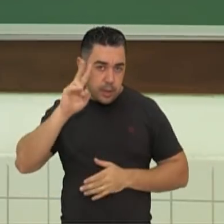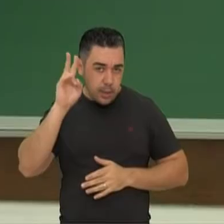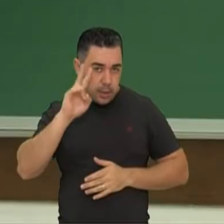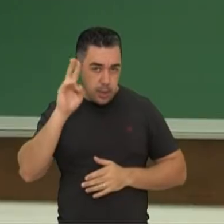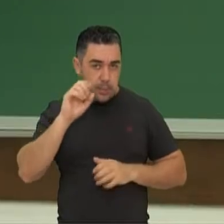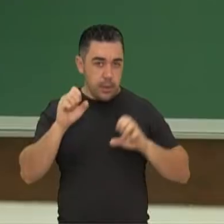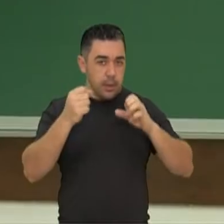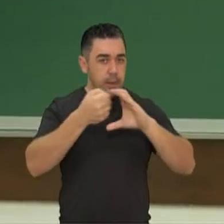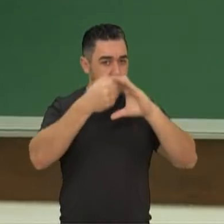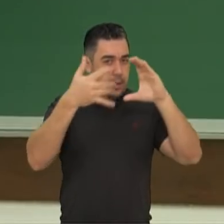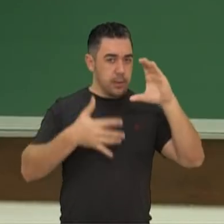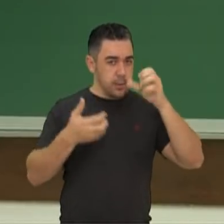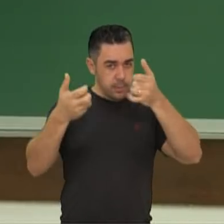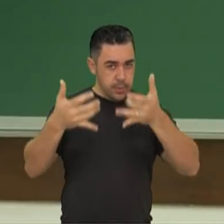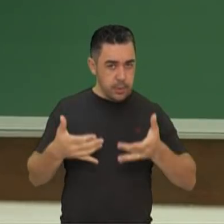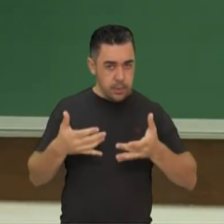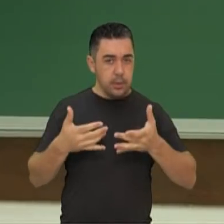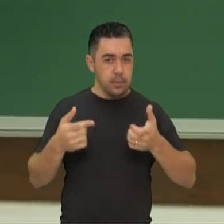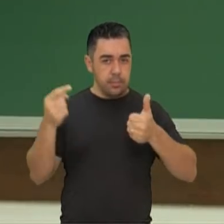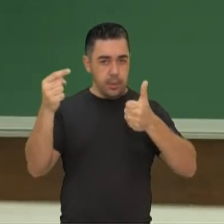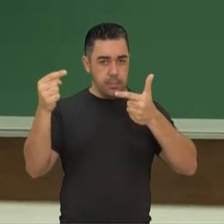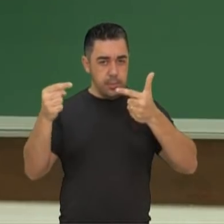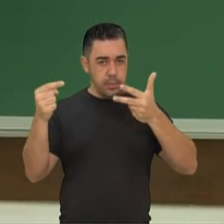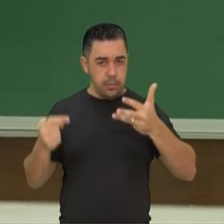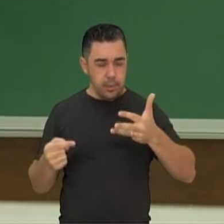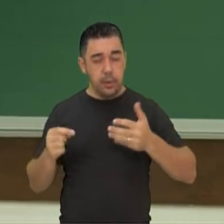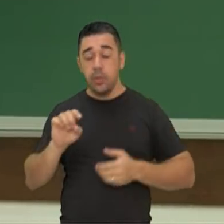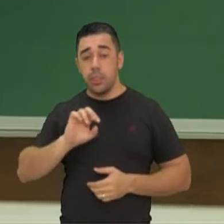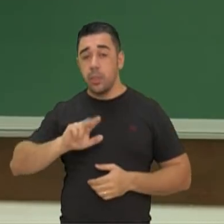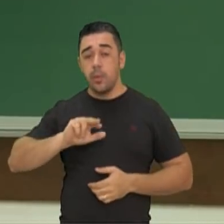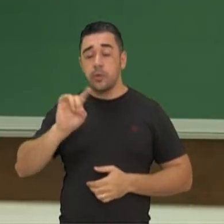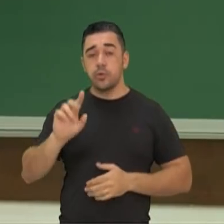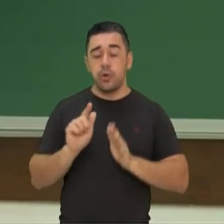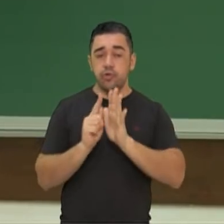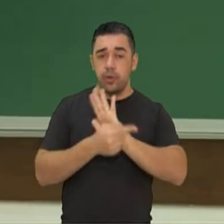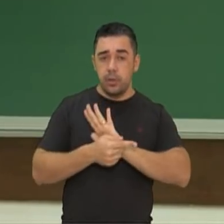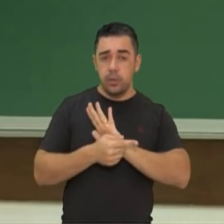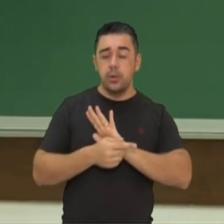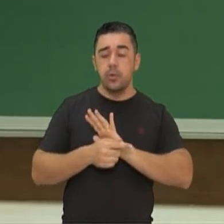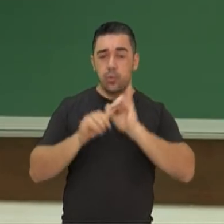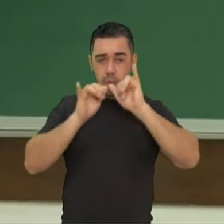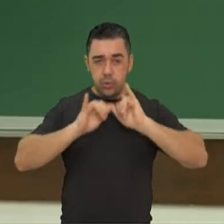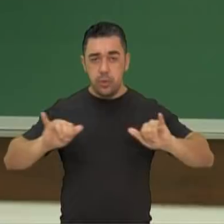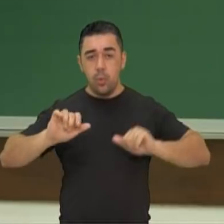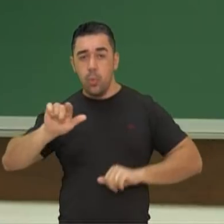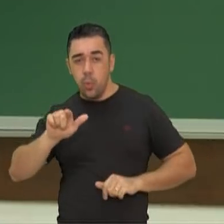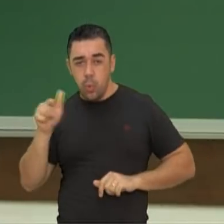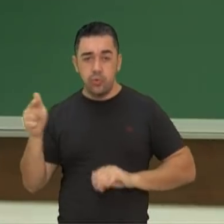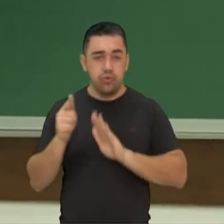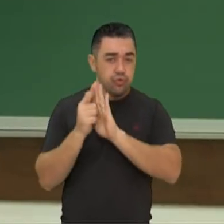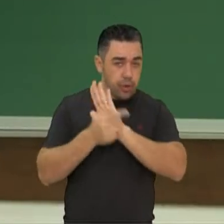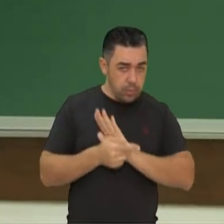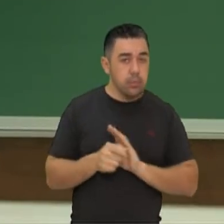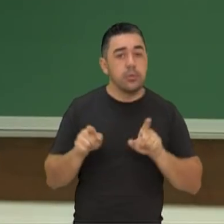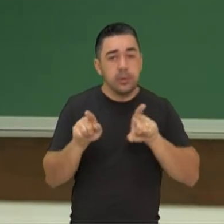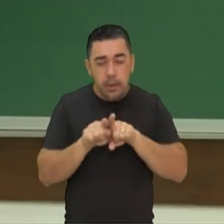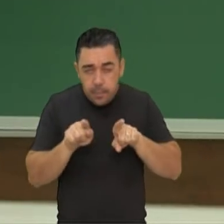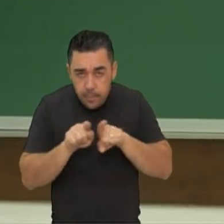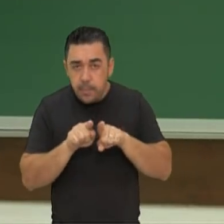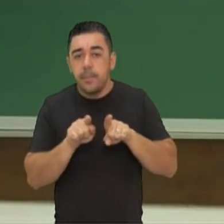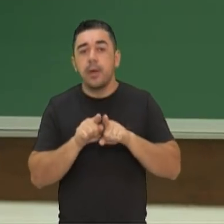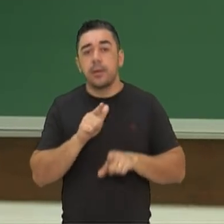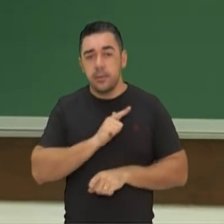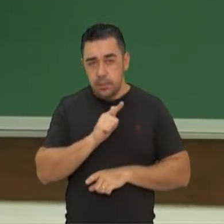nossas características? Esse gênero, não só o gênero notícia, mas como os demais gêneros, eles